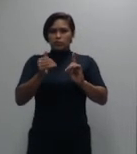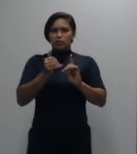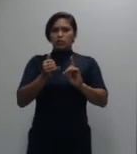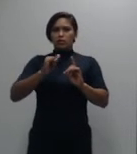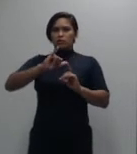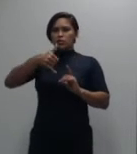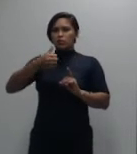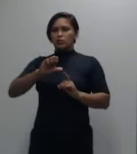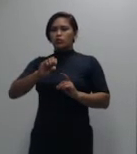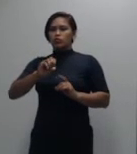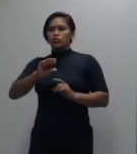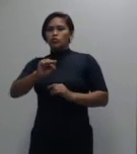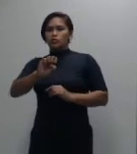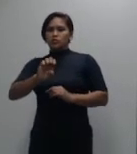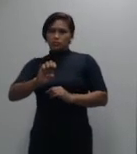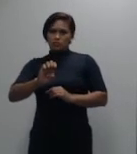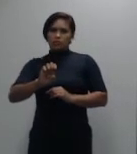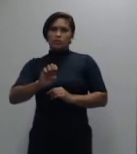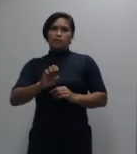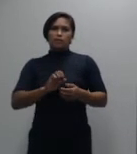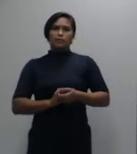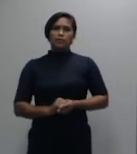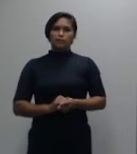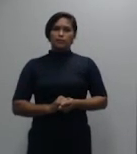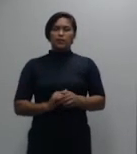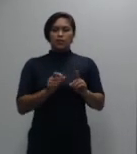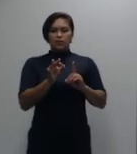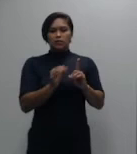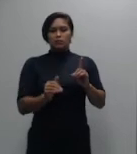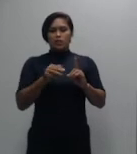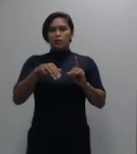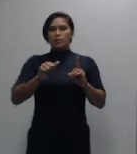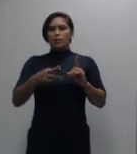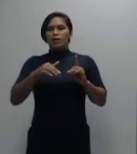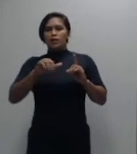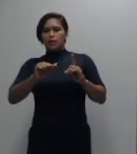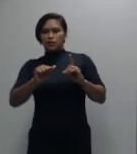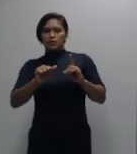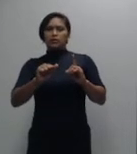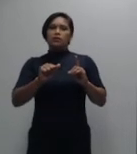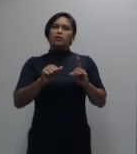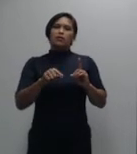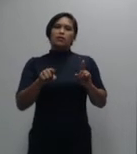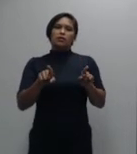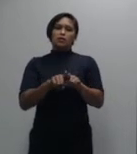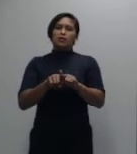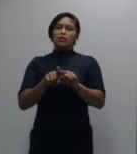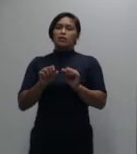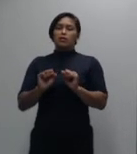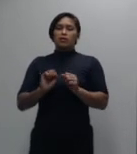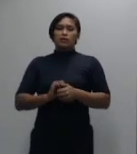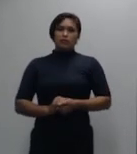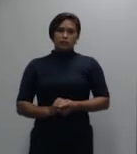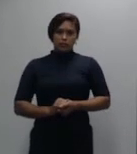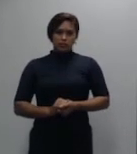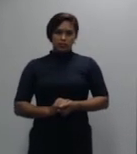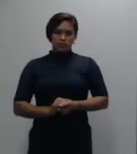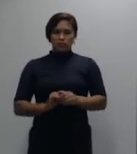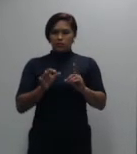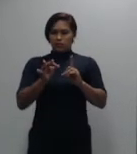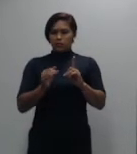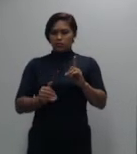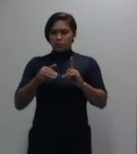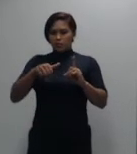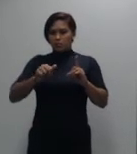Olegário Monção Caldas de Embaixadora Maria da Graça Osório Pimentel Leal a esmagadora